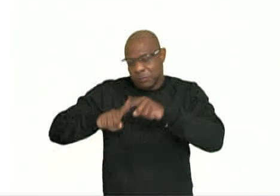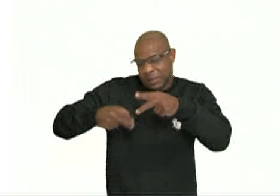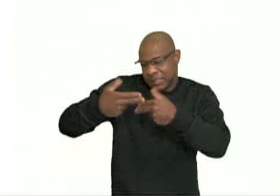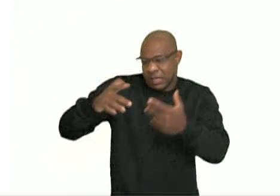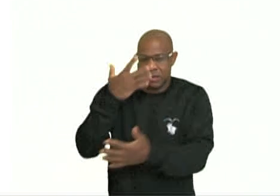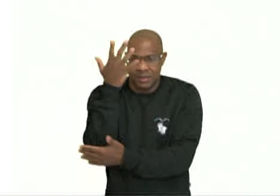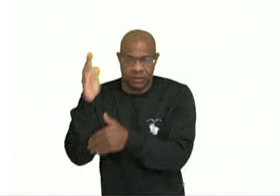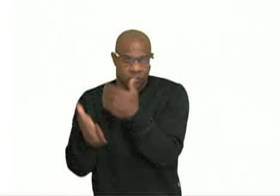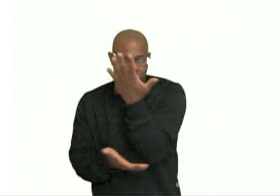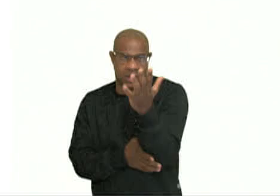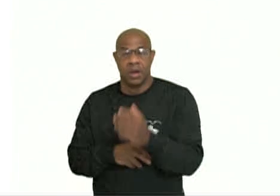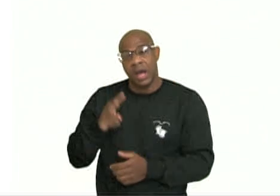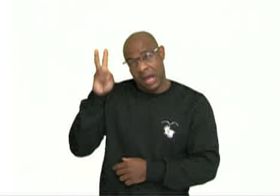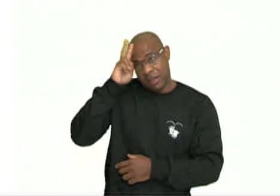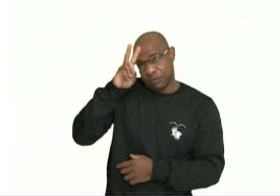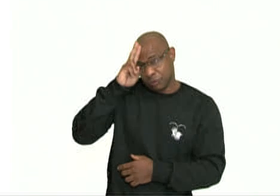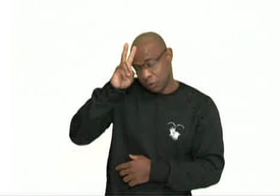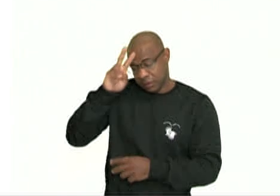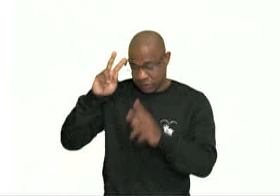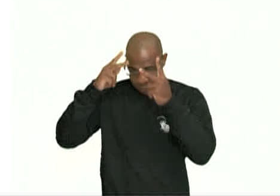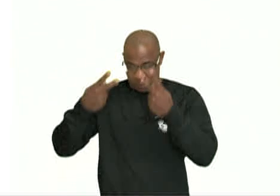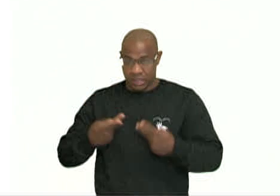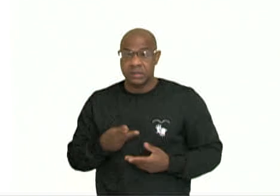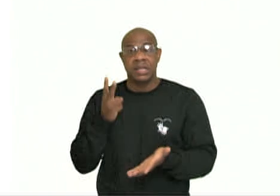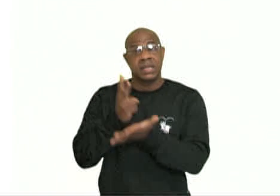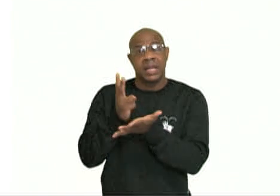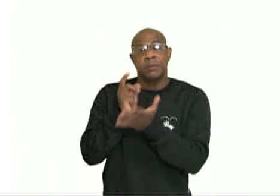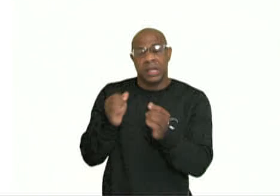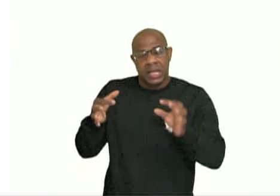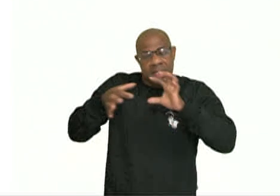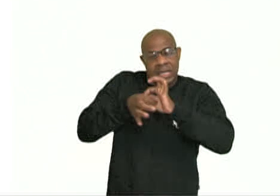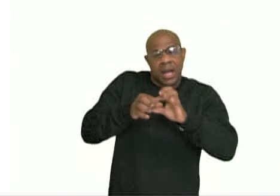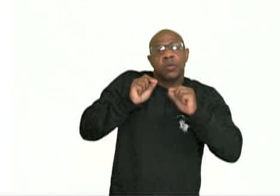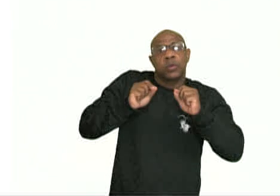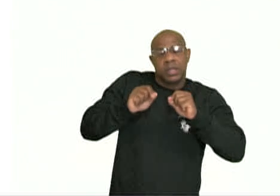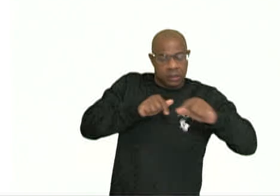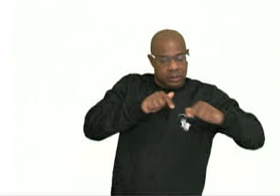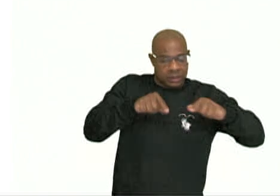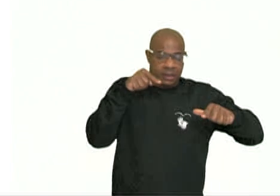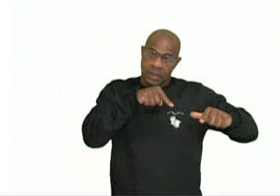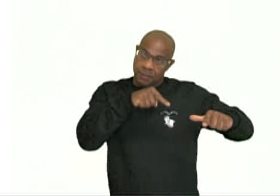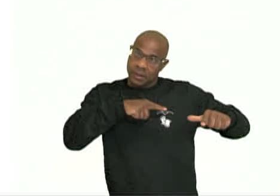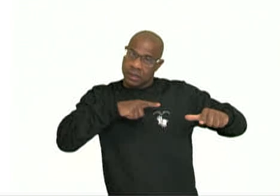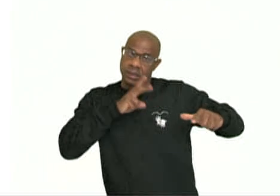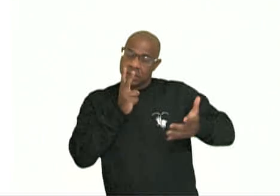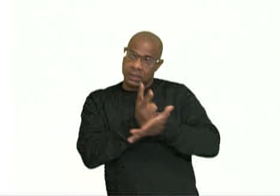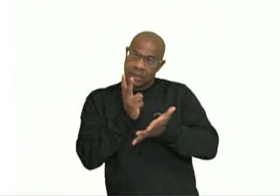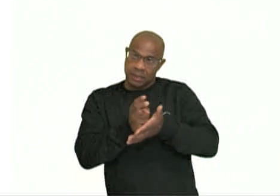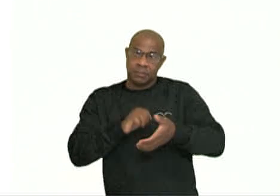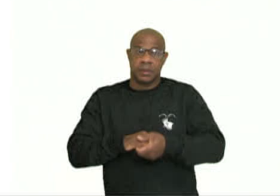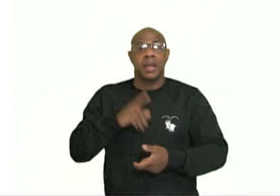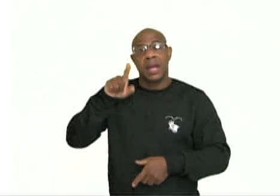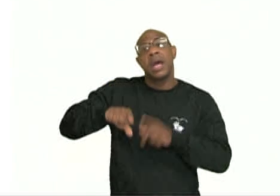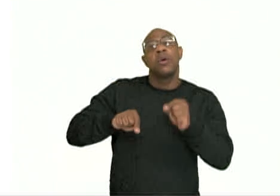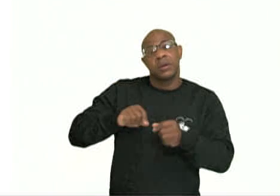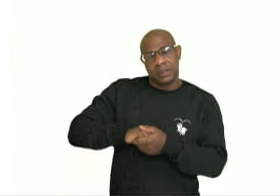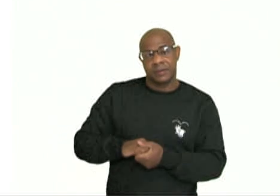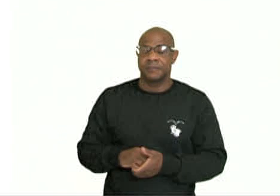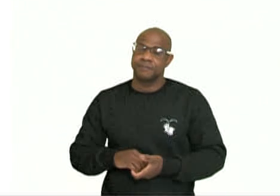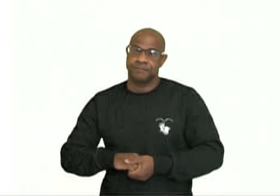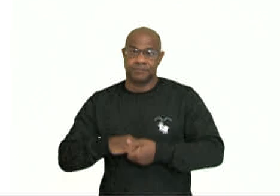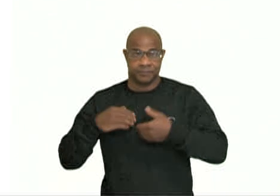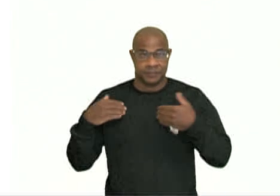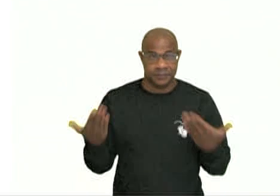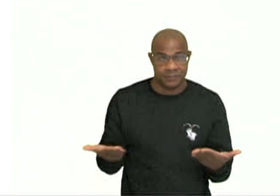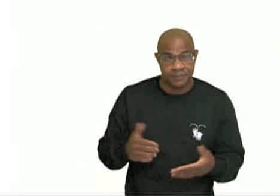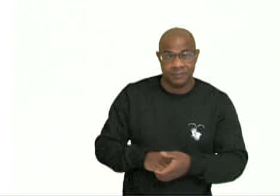ligada ao trabalho. Para Marx, a vida material ligada ao trabalho determina a vida no campo das ideias